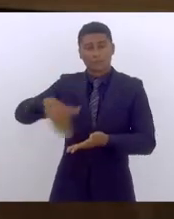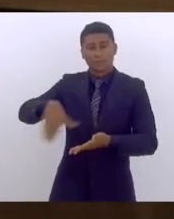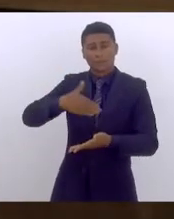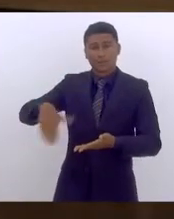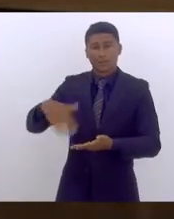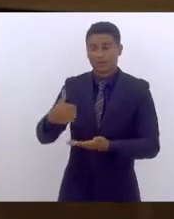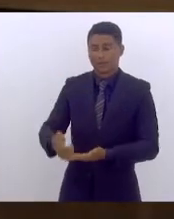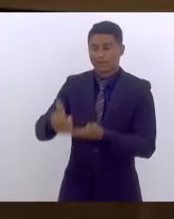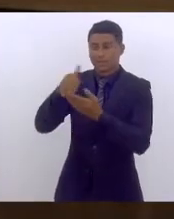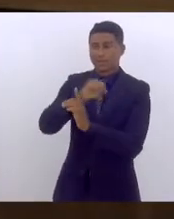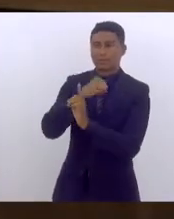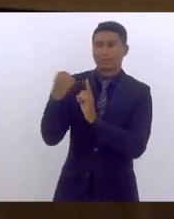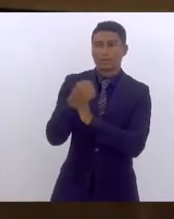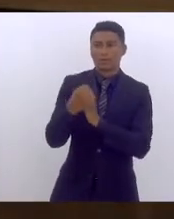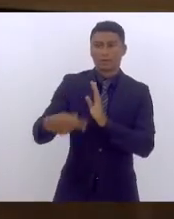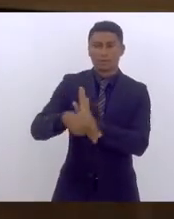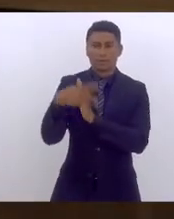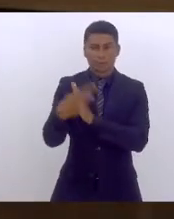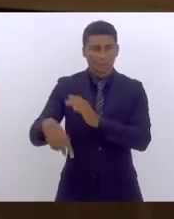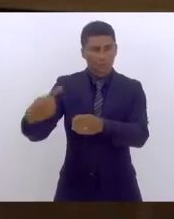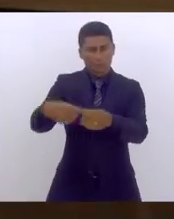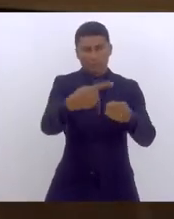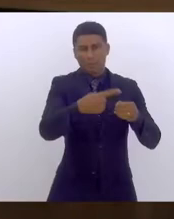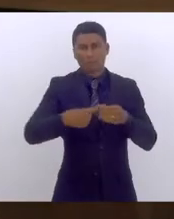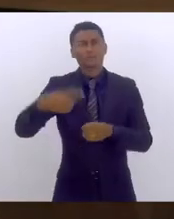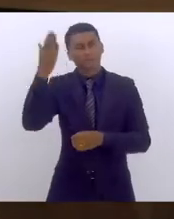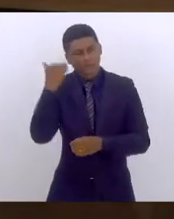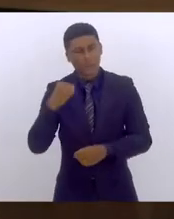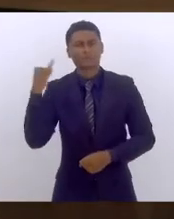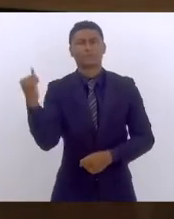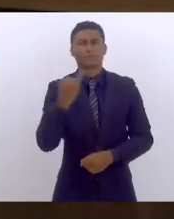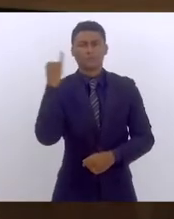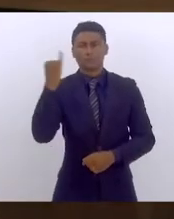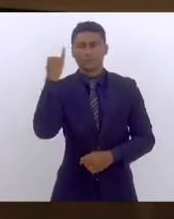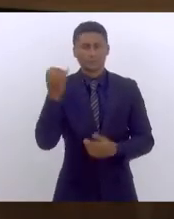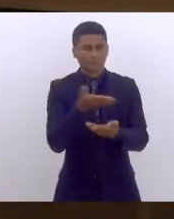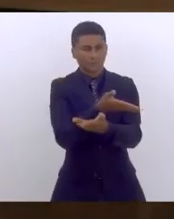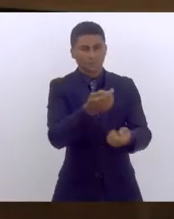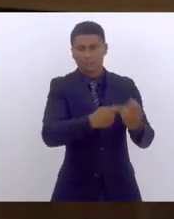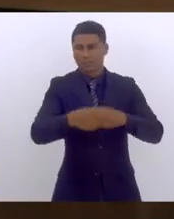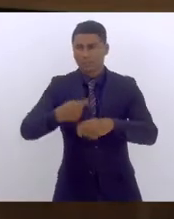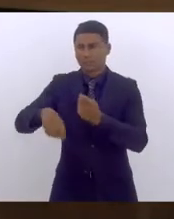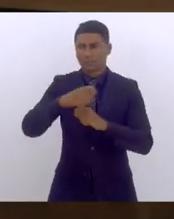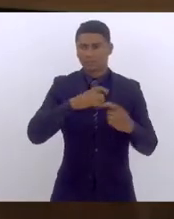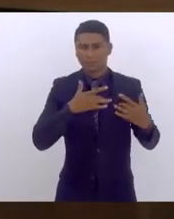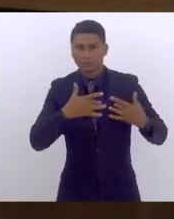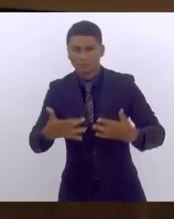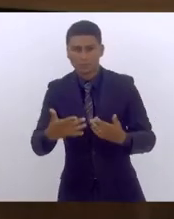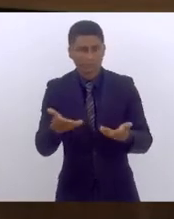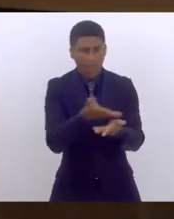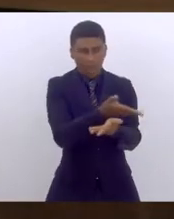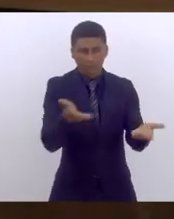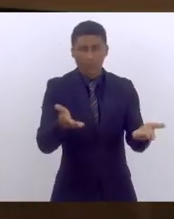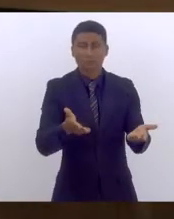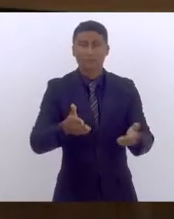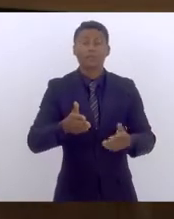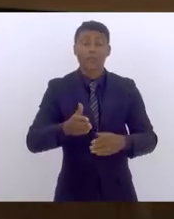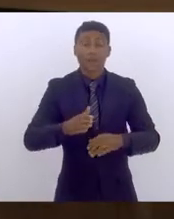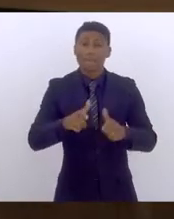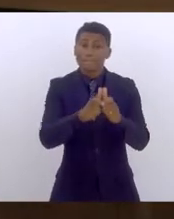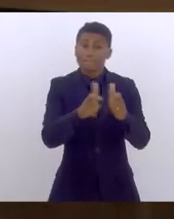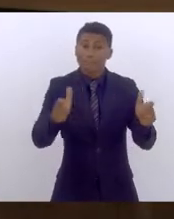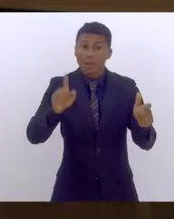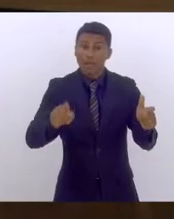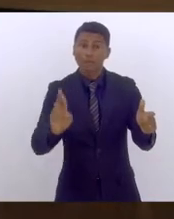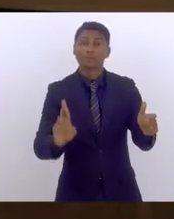Social do município e sabe bem a importância desses empreendimentos tocados, na maioria deles, por